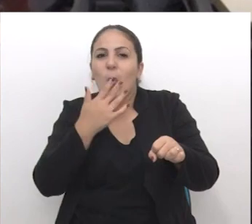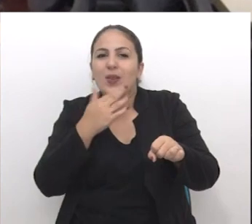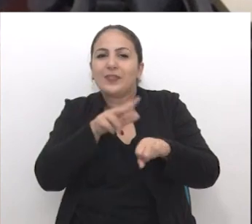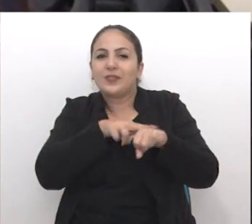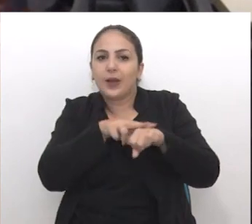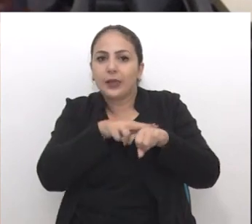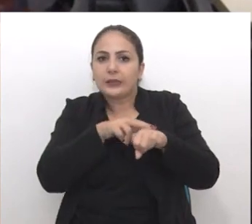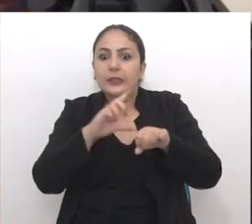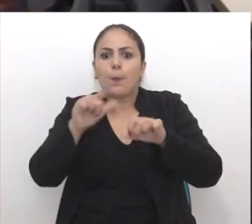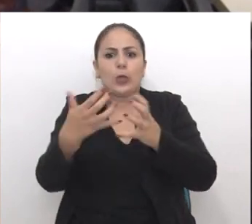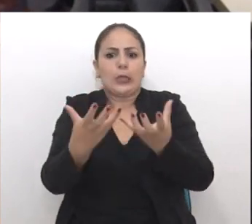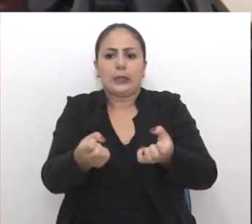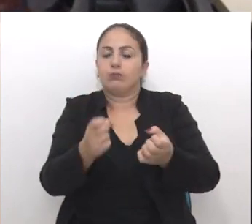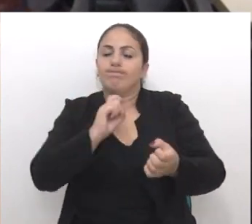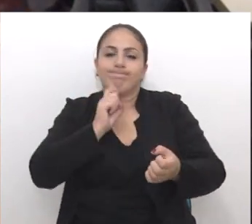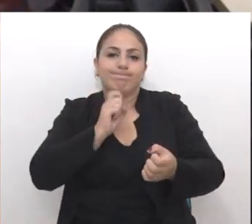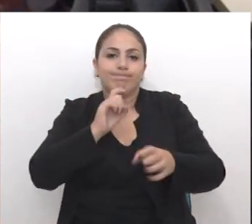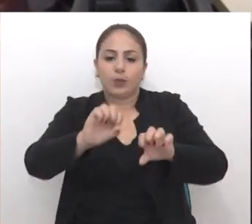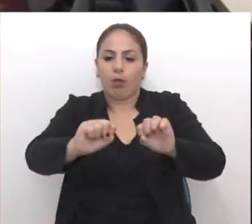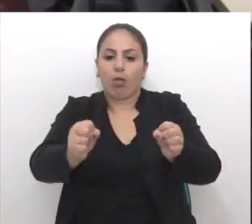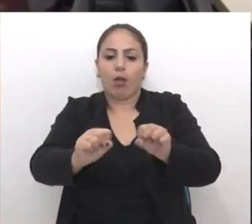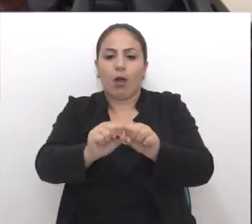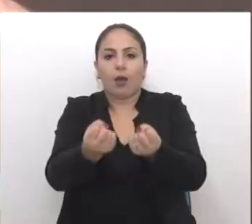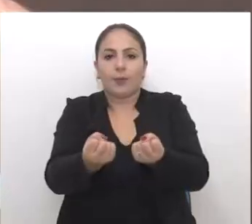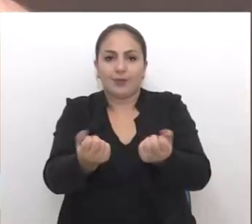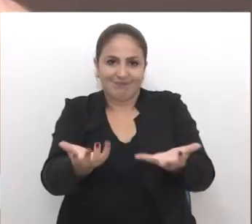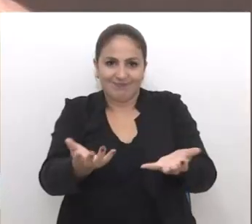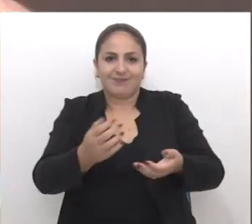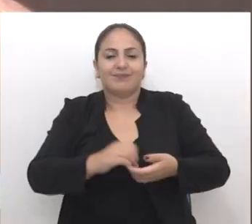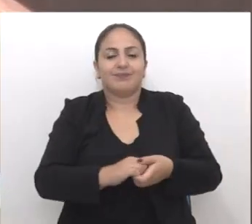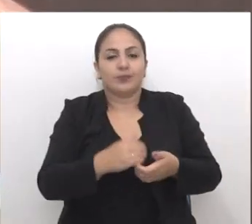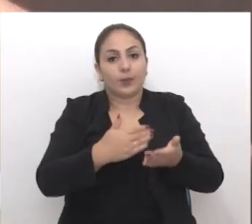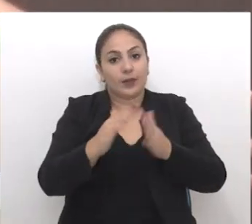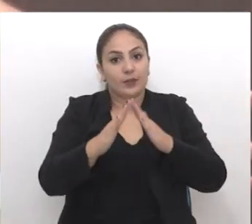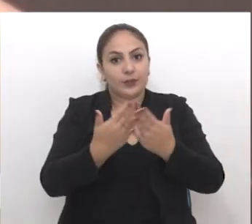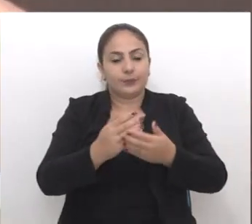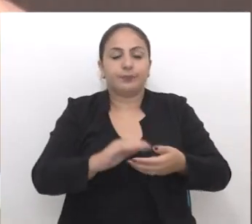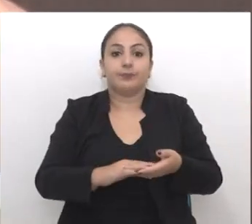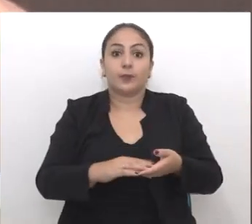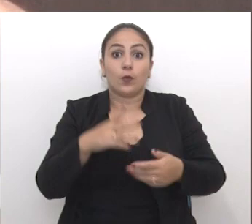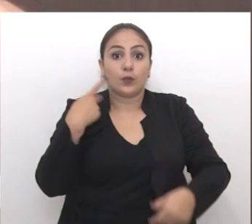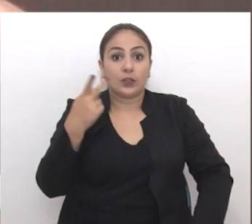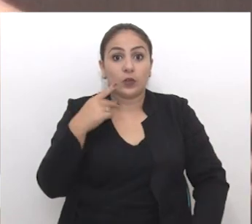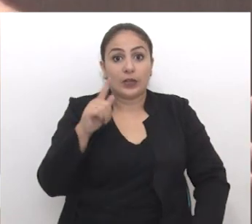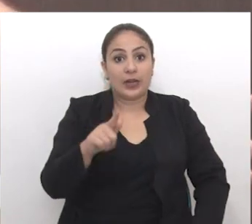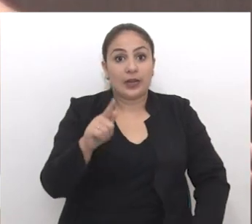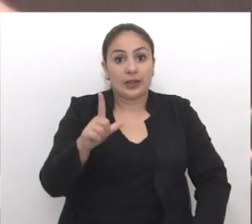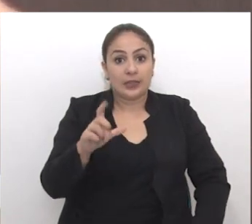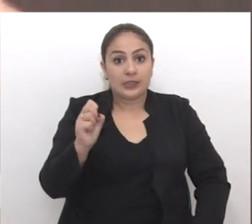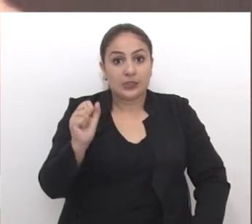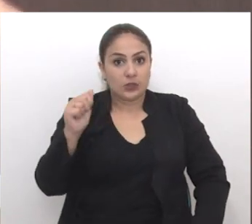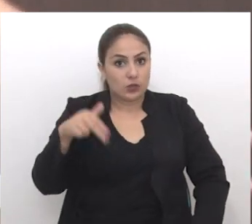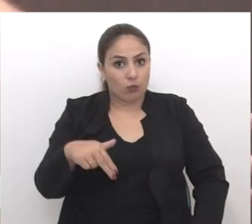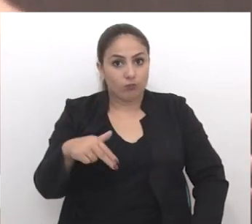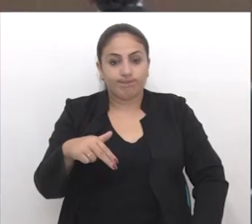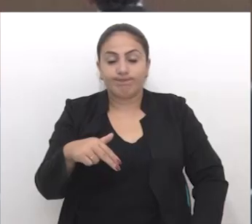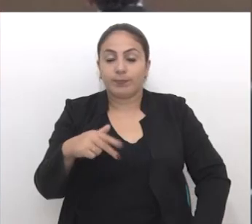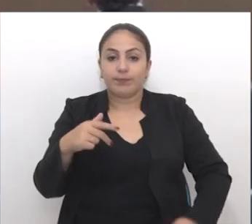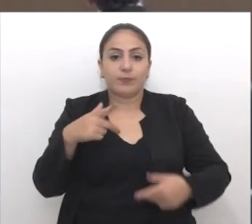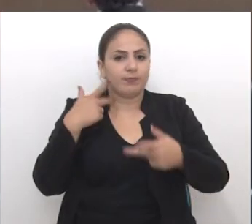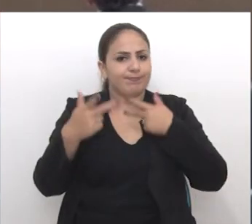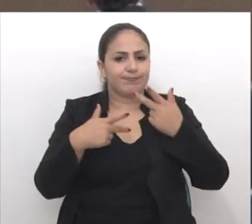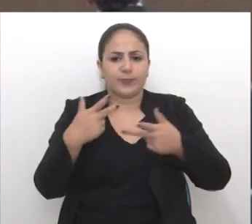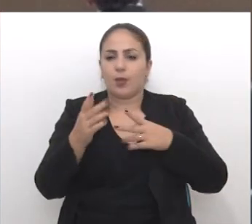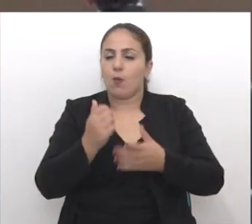Então, tem que começar pela escola e eu sou a favor, sim. Já Gleison Consalter critica a decisão do ministro.